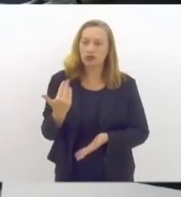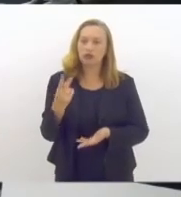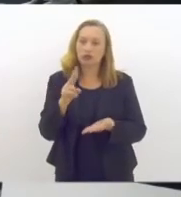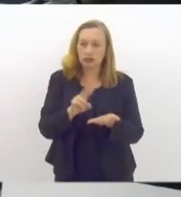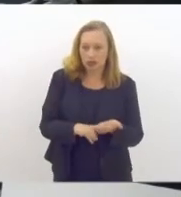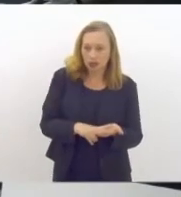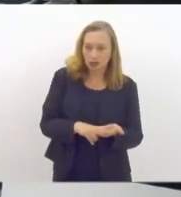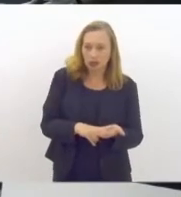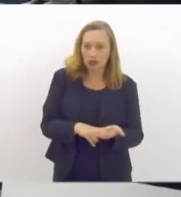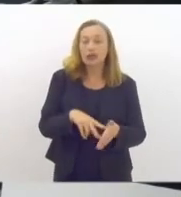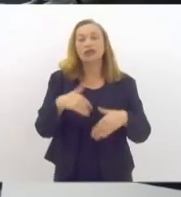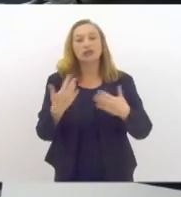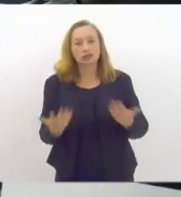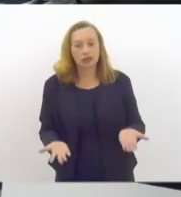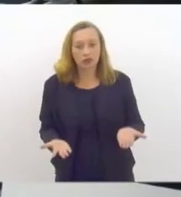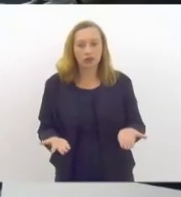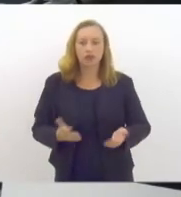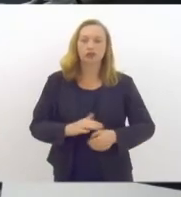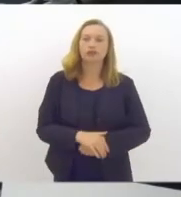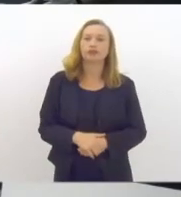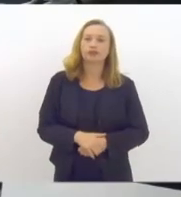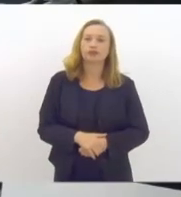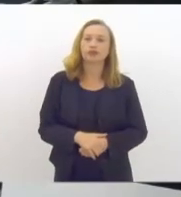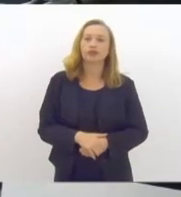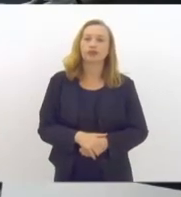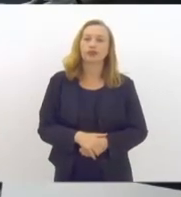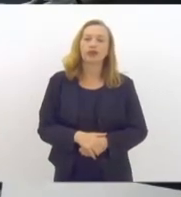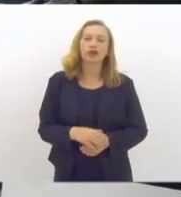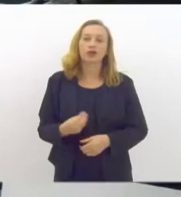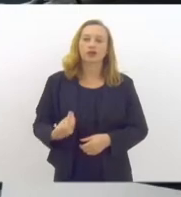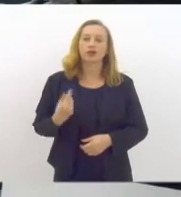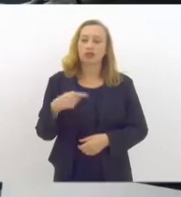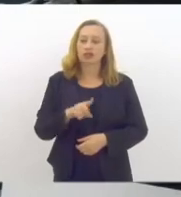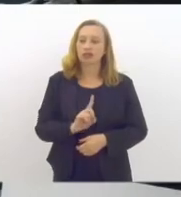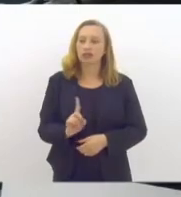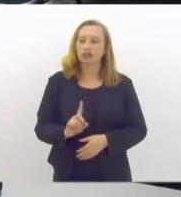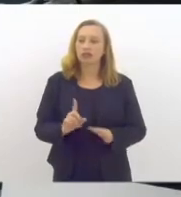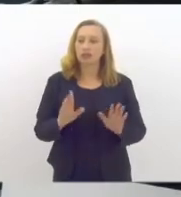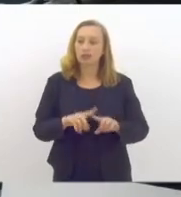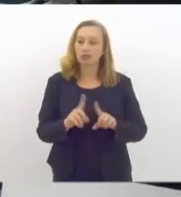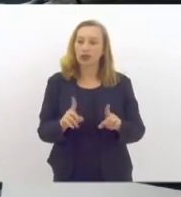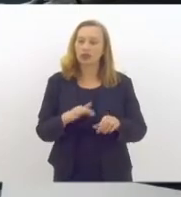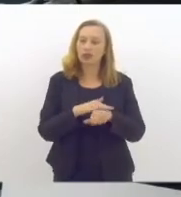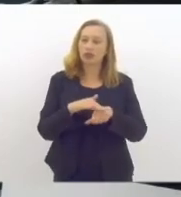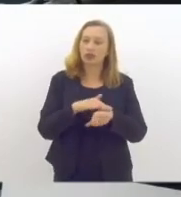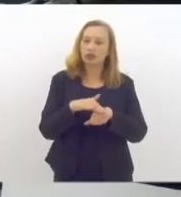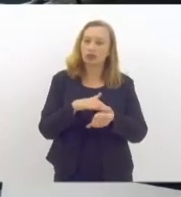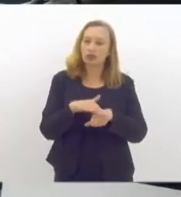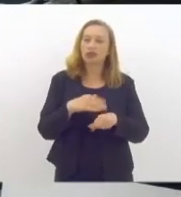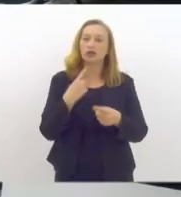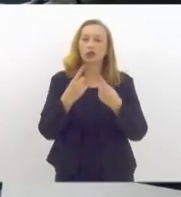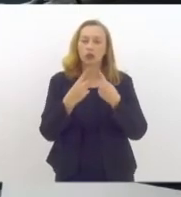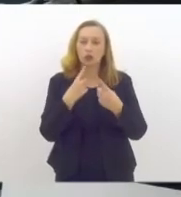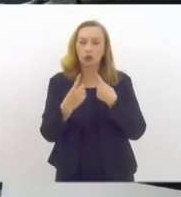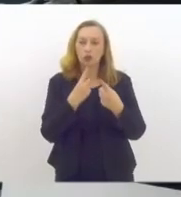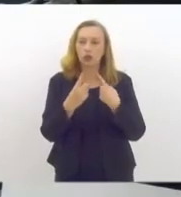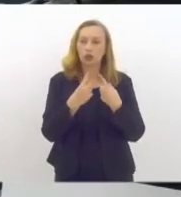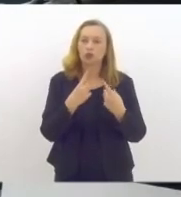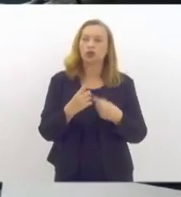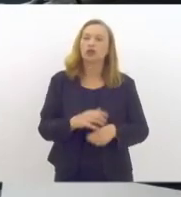acamada. Então, ela não está presente. Mas conversamos bastante, dialogamos